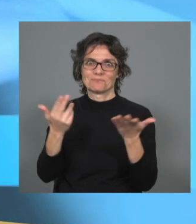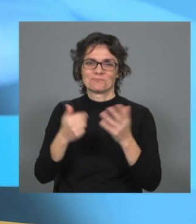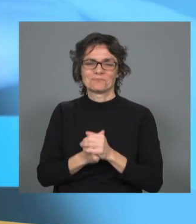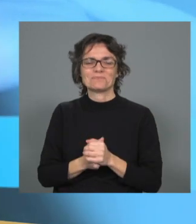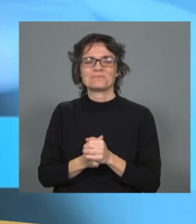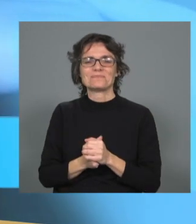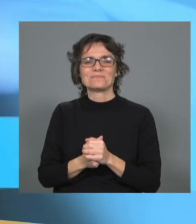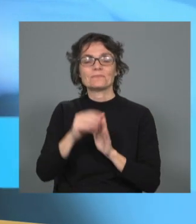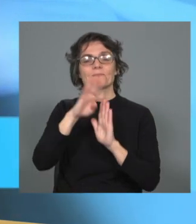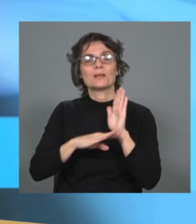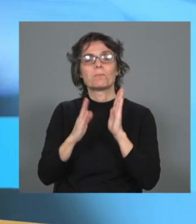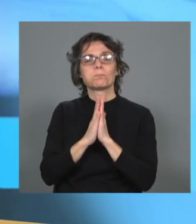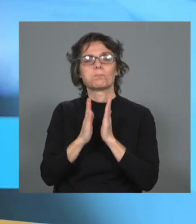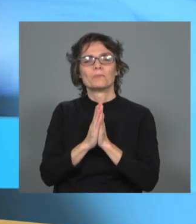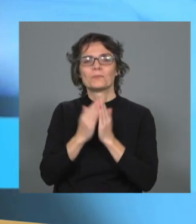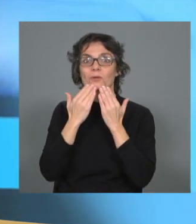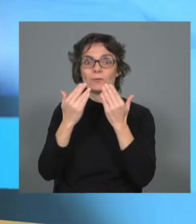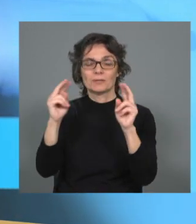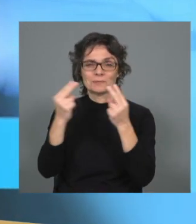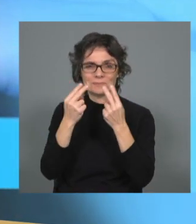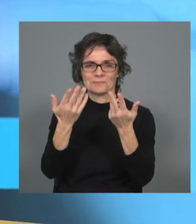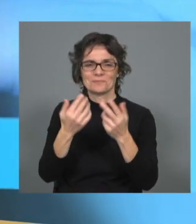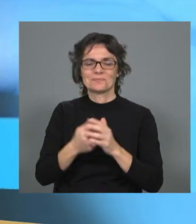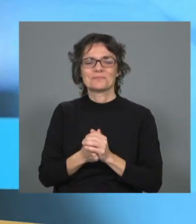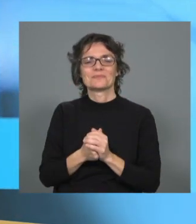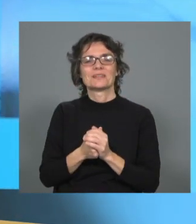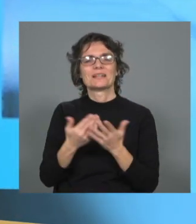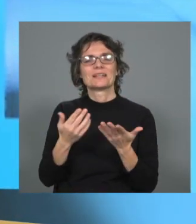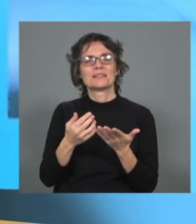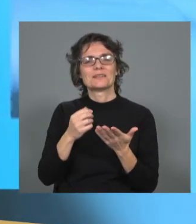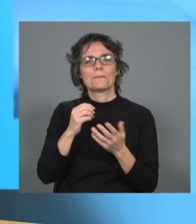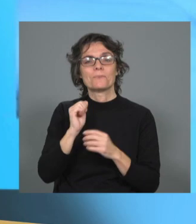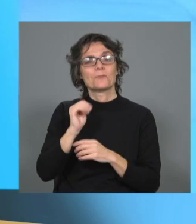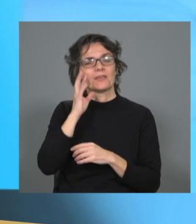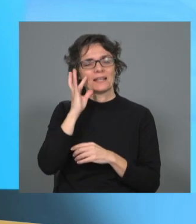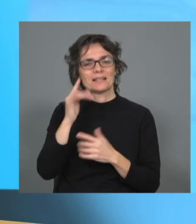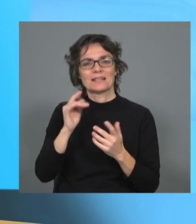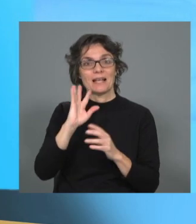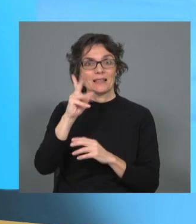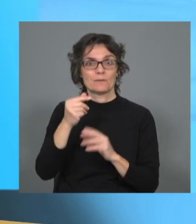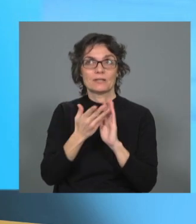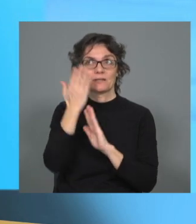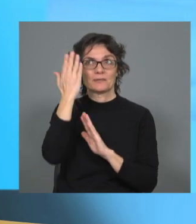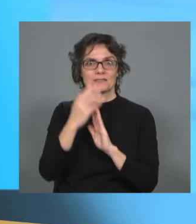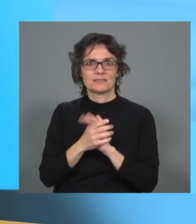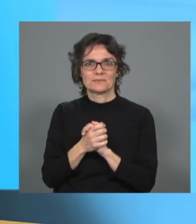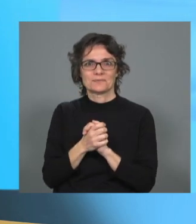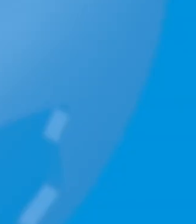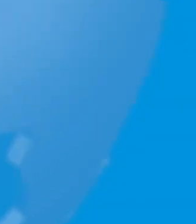Foi o programa Eclésia. Obrigado por ter estado connosco. Tenha então uma muito boa tarde e até amanhã, se Deus quiser.